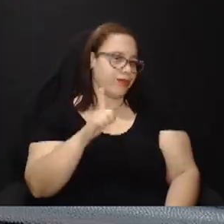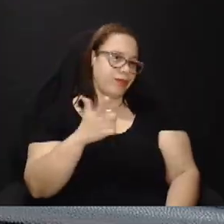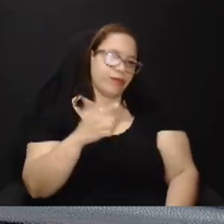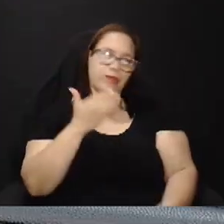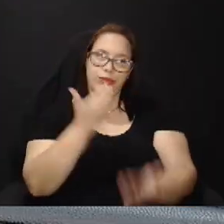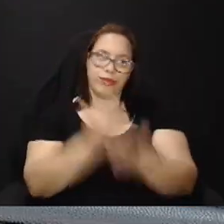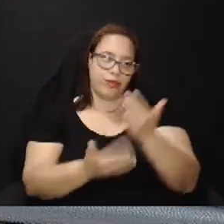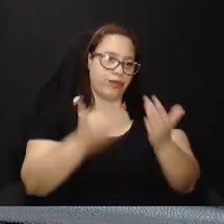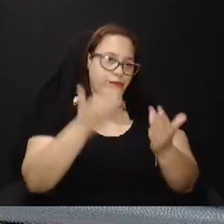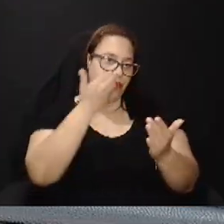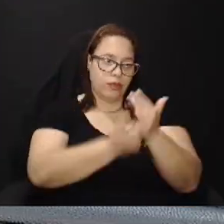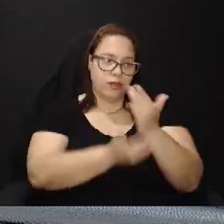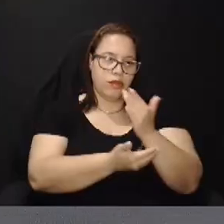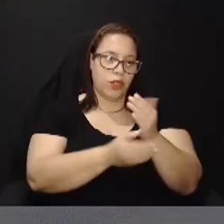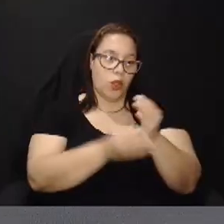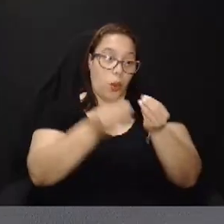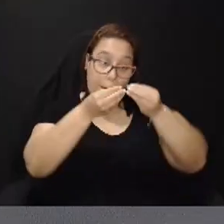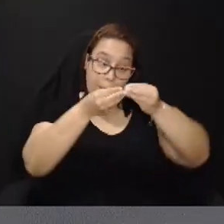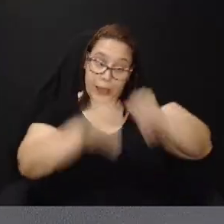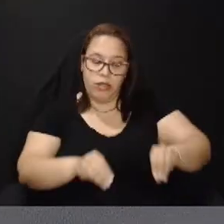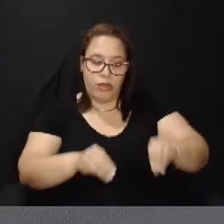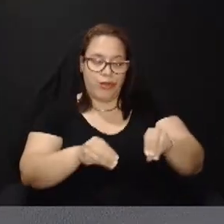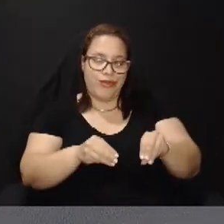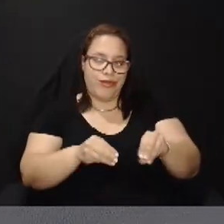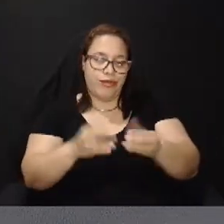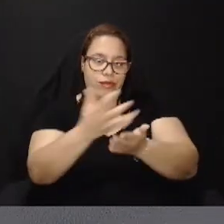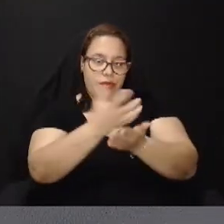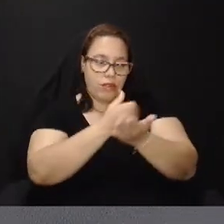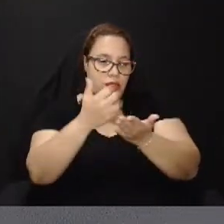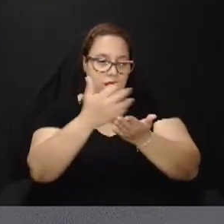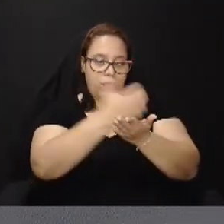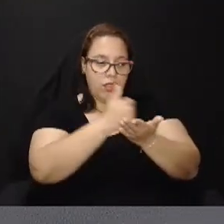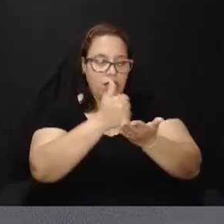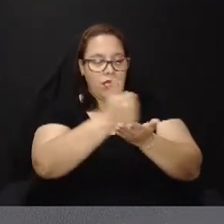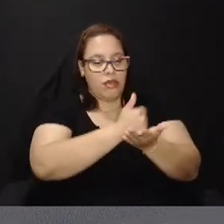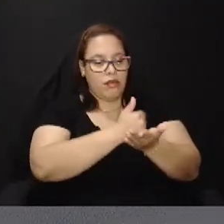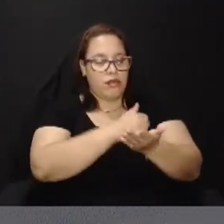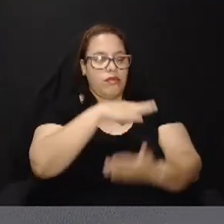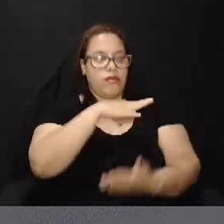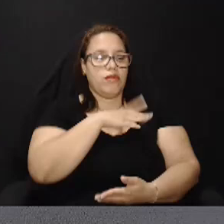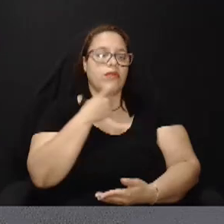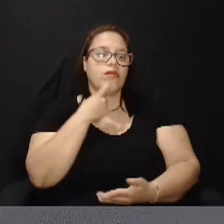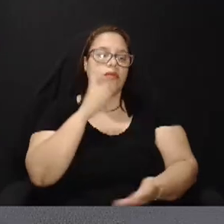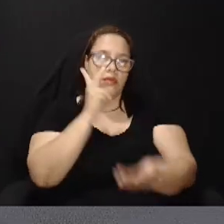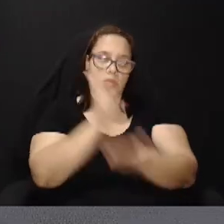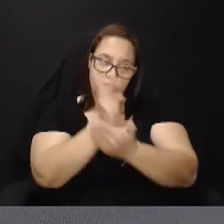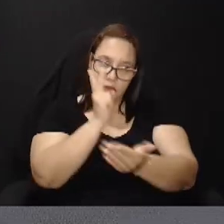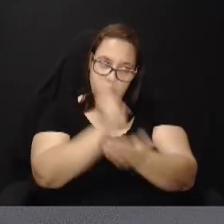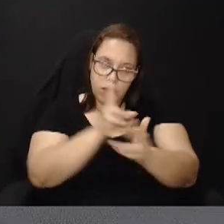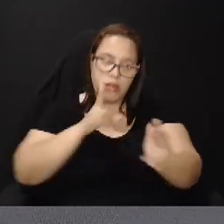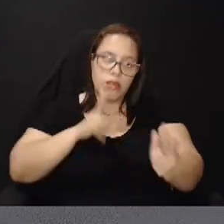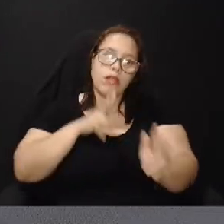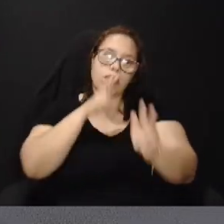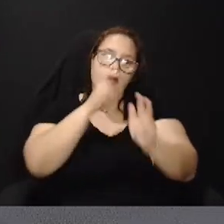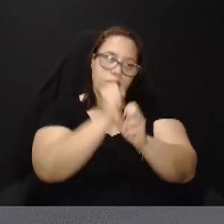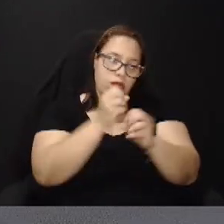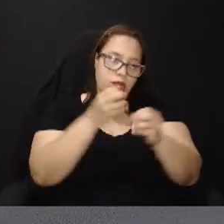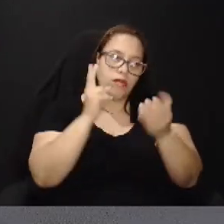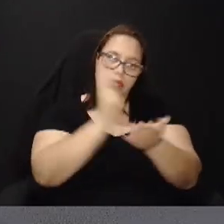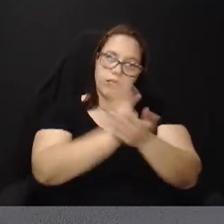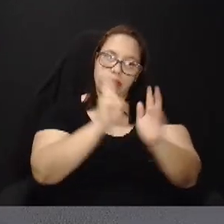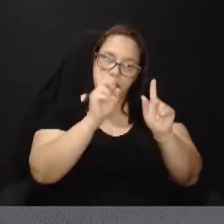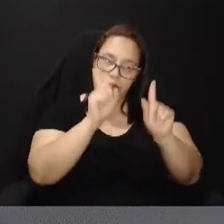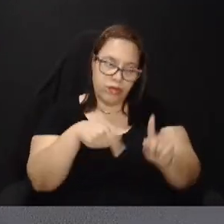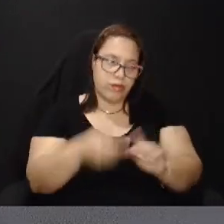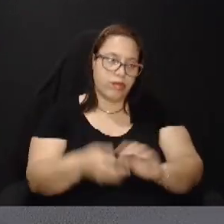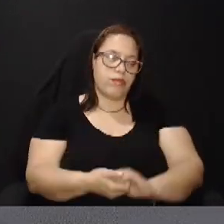seja, um prejuízo de arrecadação, para que a cidade continue a ser forte, como sempre foi. Então vai